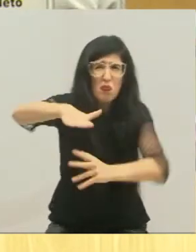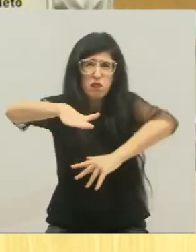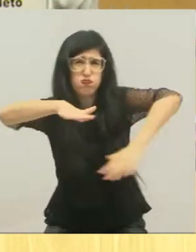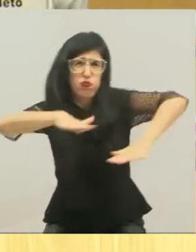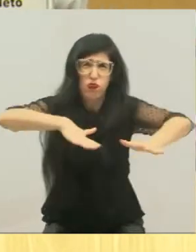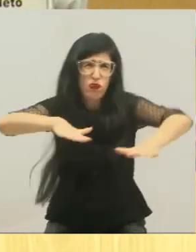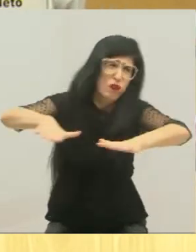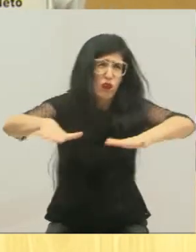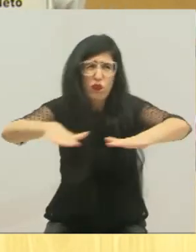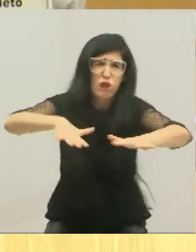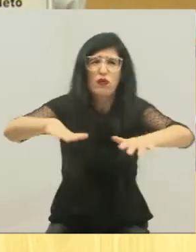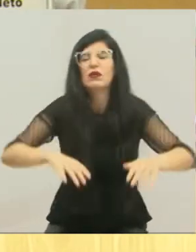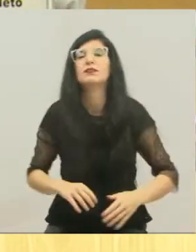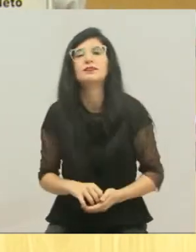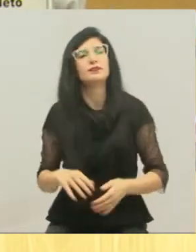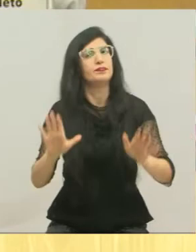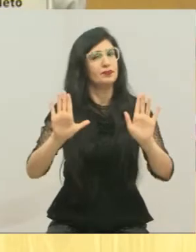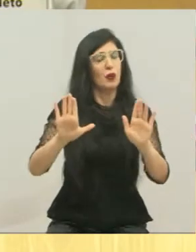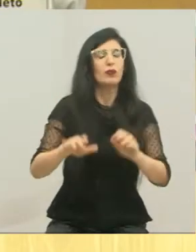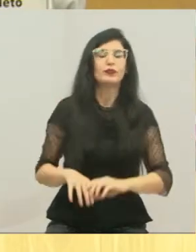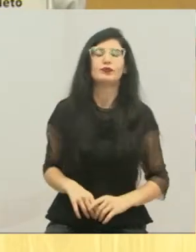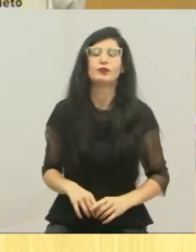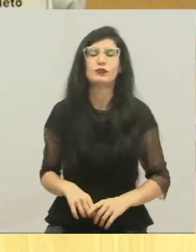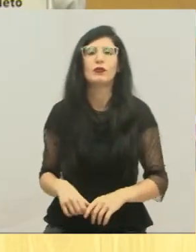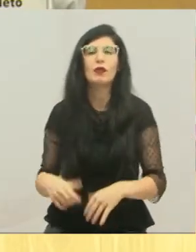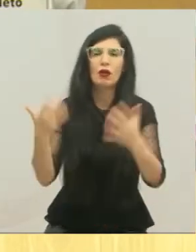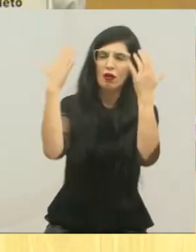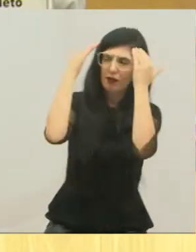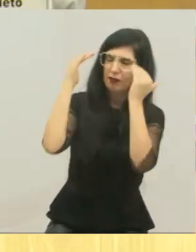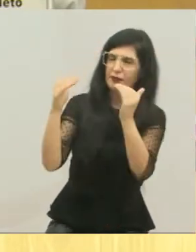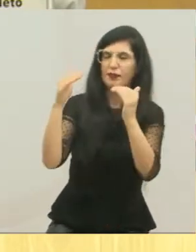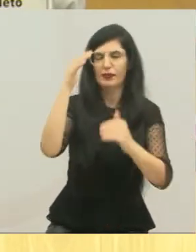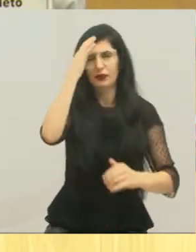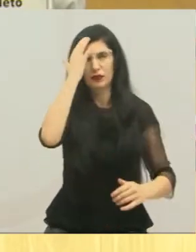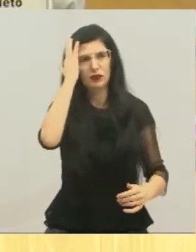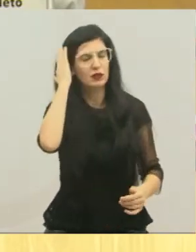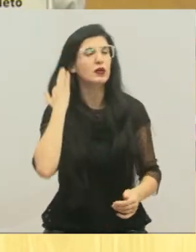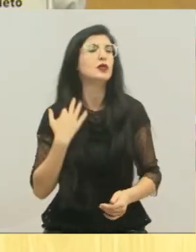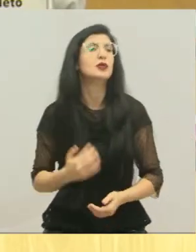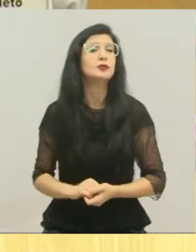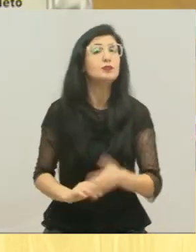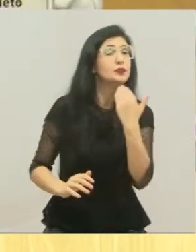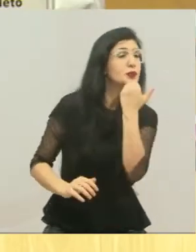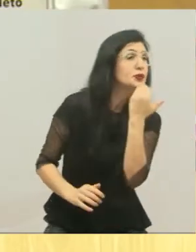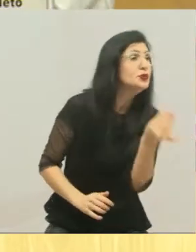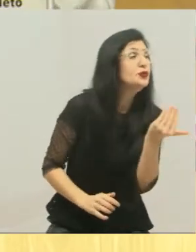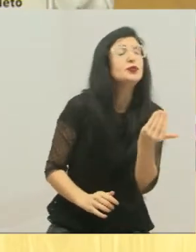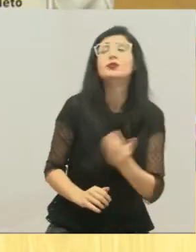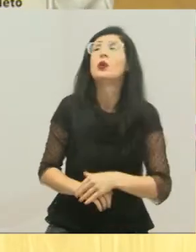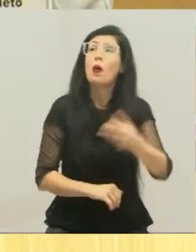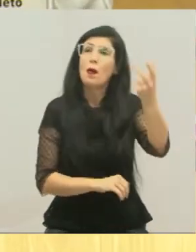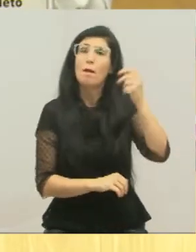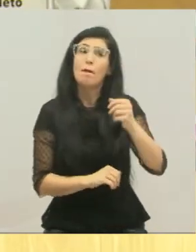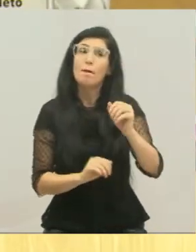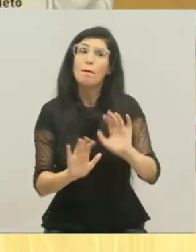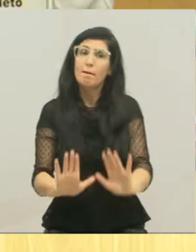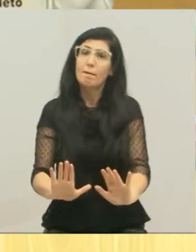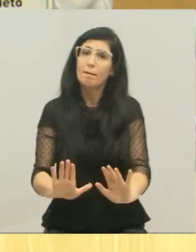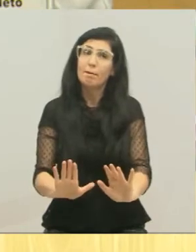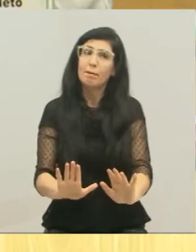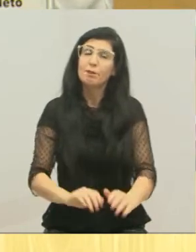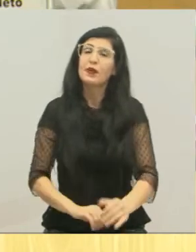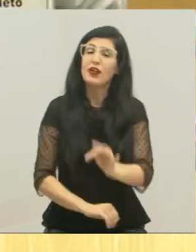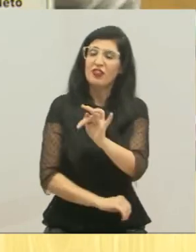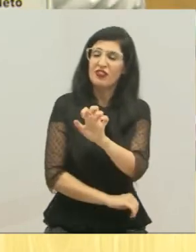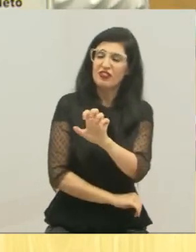que a utiliza diariamente. Por fim, muito respeitosamente, recorremos à compreensão e aos préstimos do excelentíssimo senhor